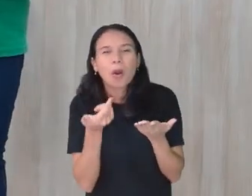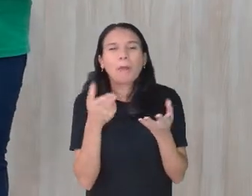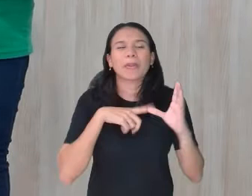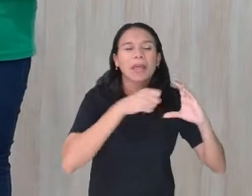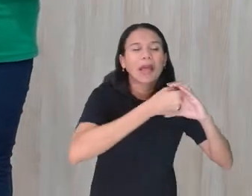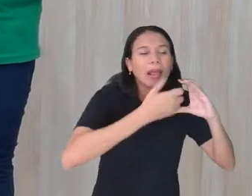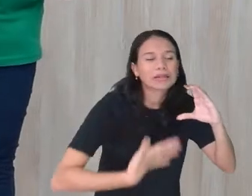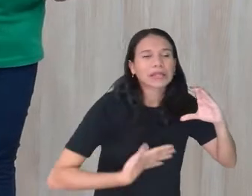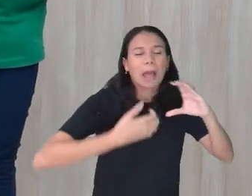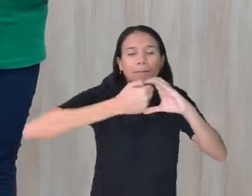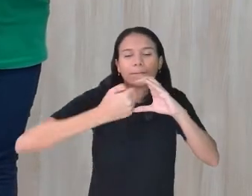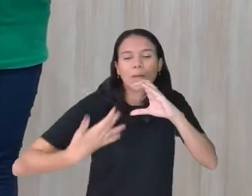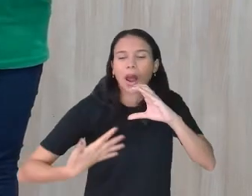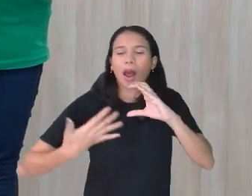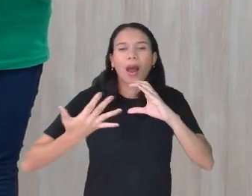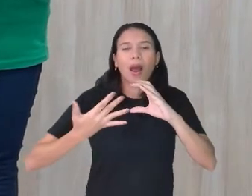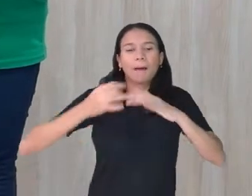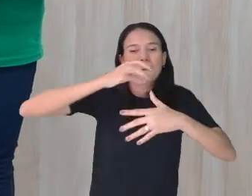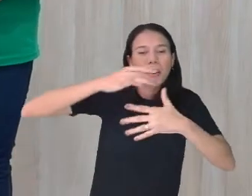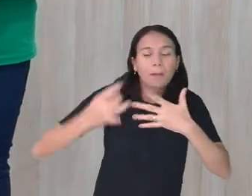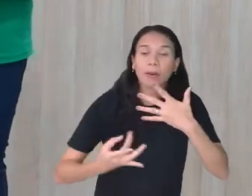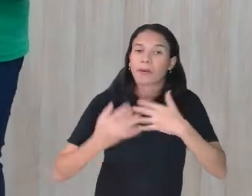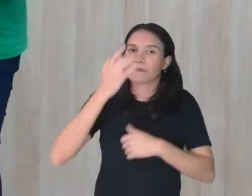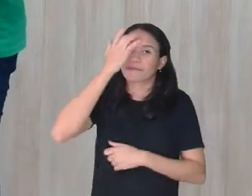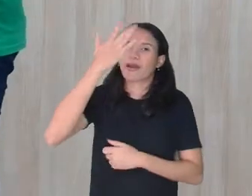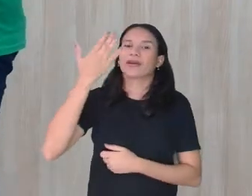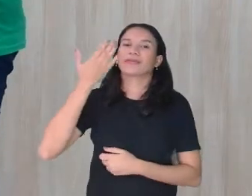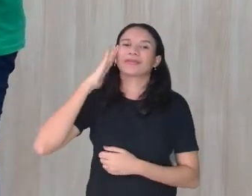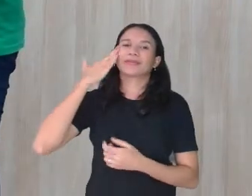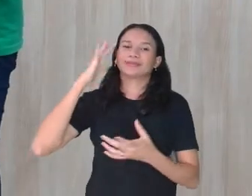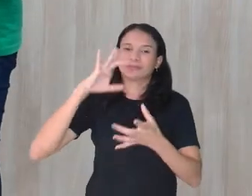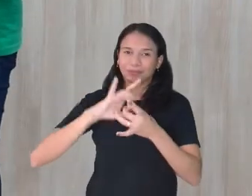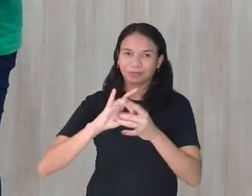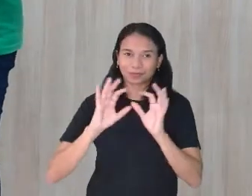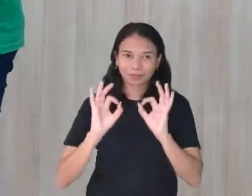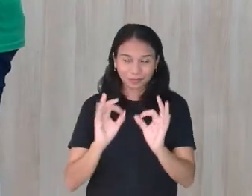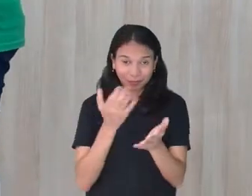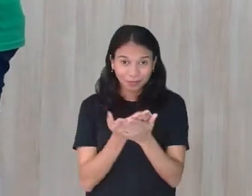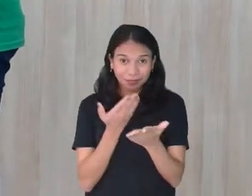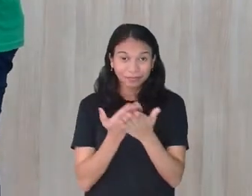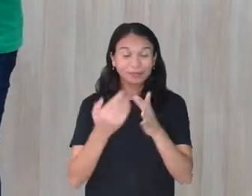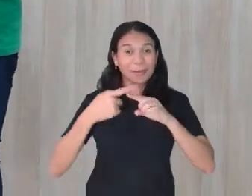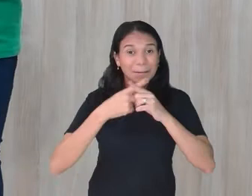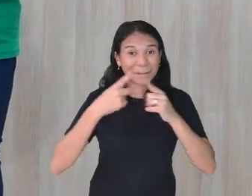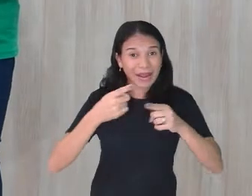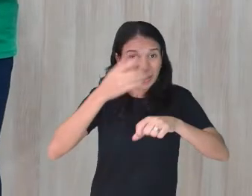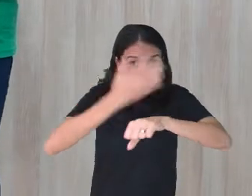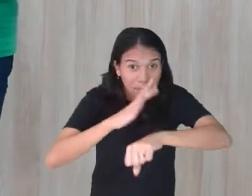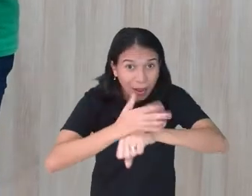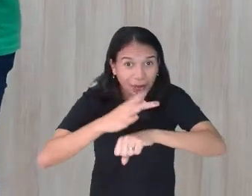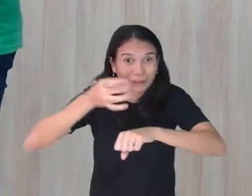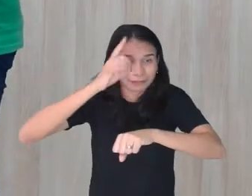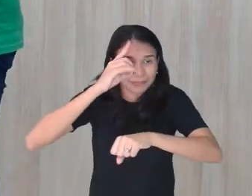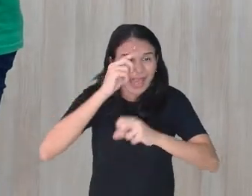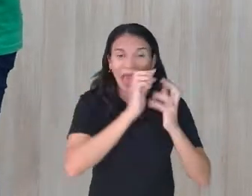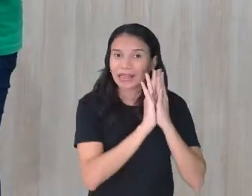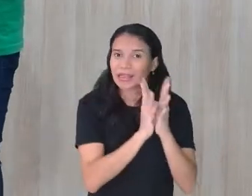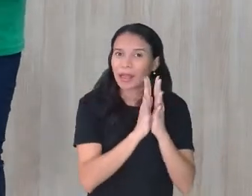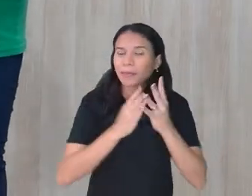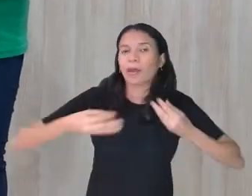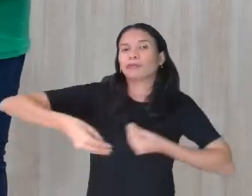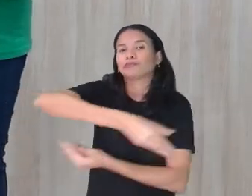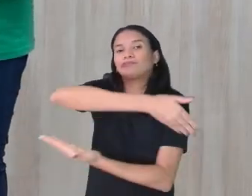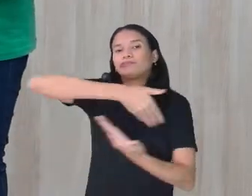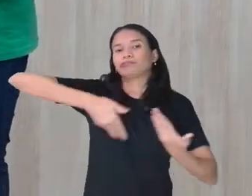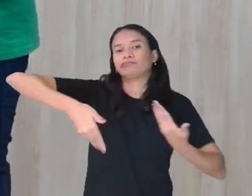poder categorizar e facilitar aí na hora do estudo. Mas a gente nós não podemos esquecer que